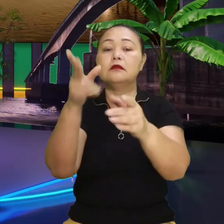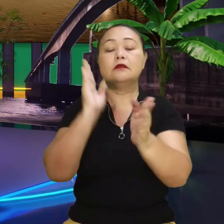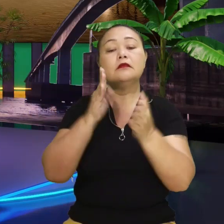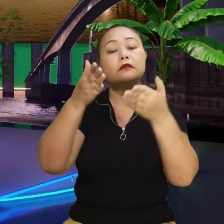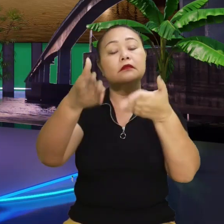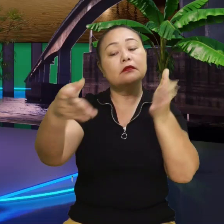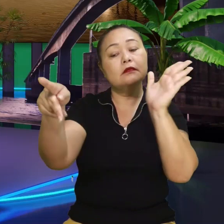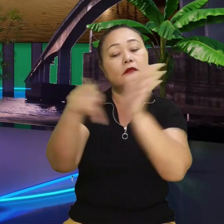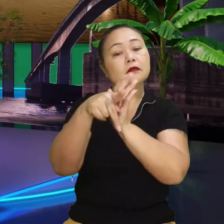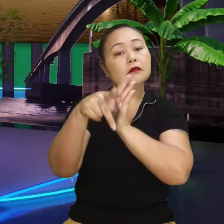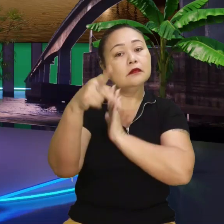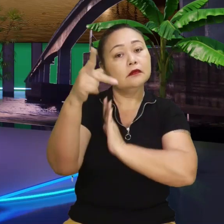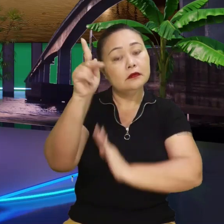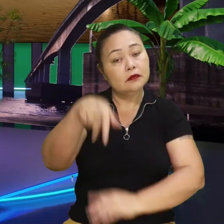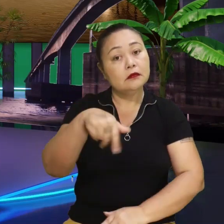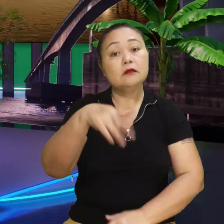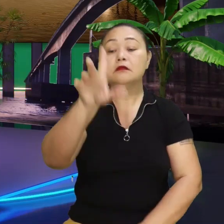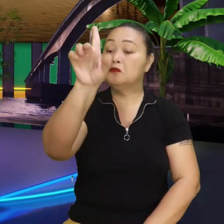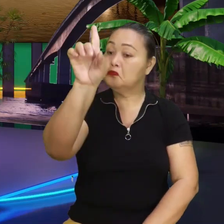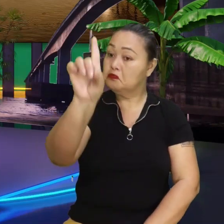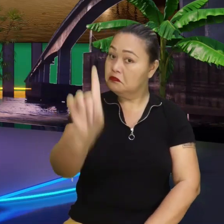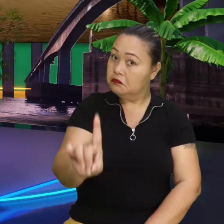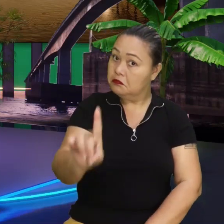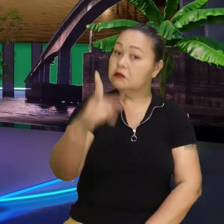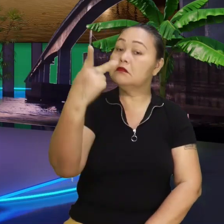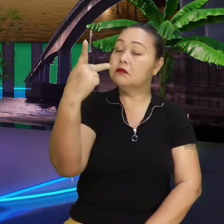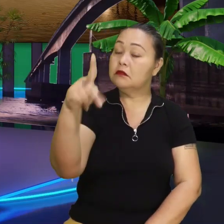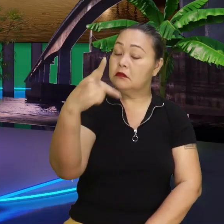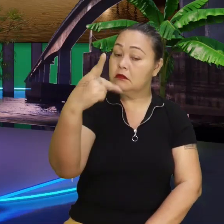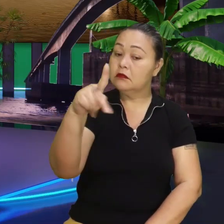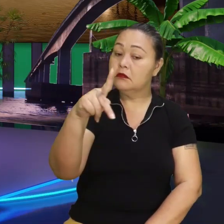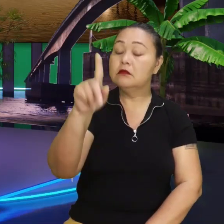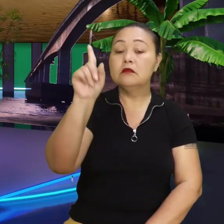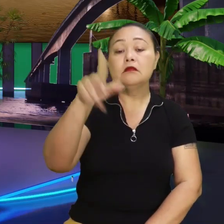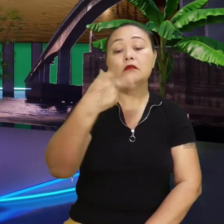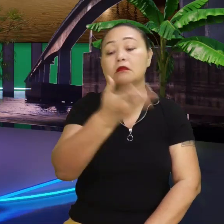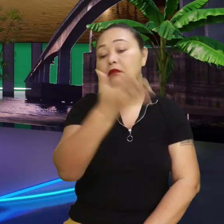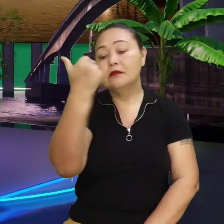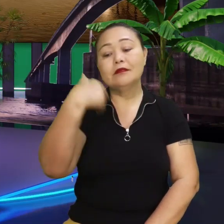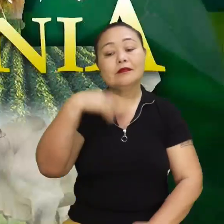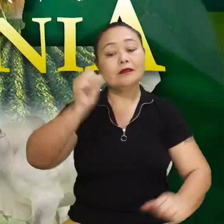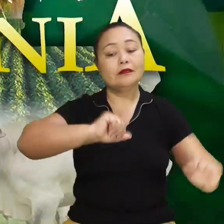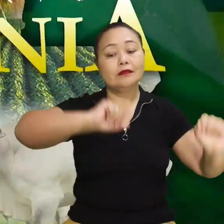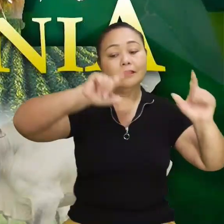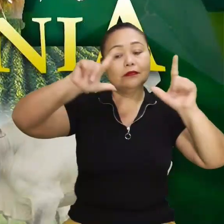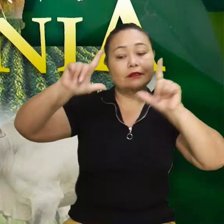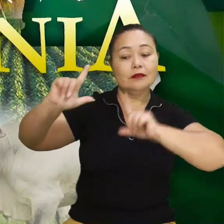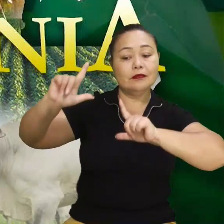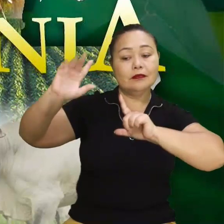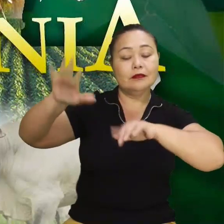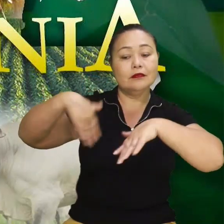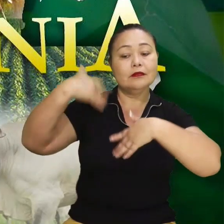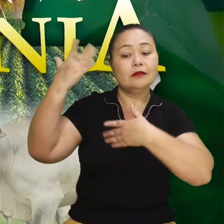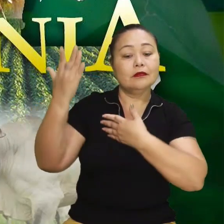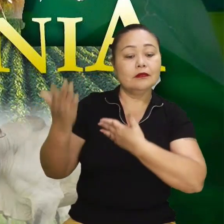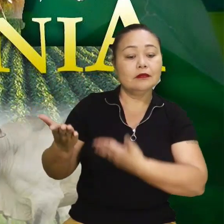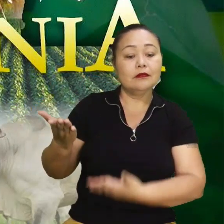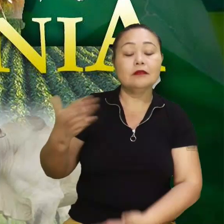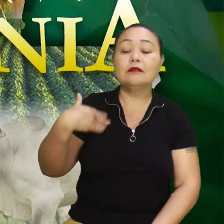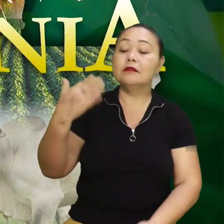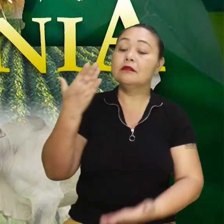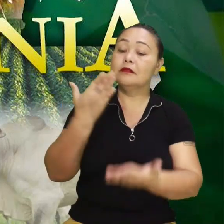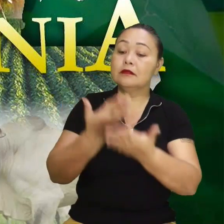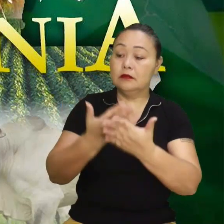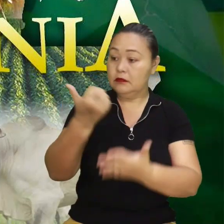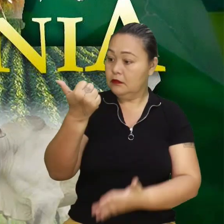destinada a eles que por direitos são deles Ok vamos lá para nossa tela lá no quadro diretor